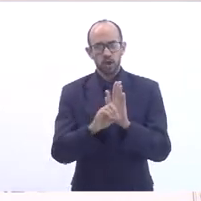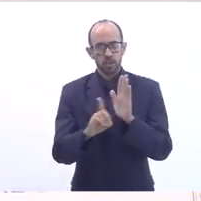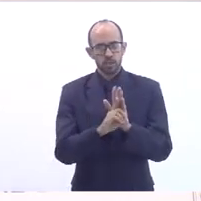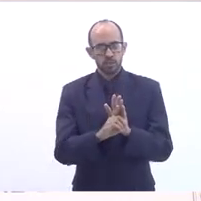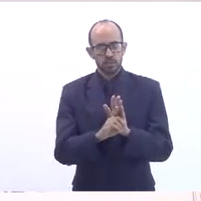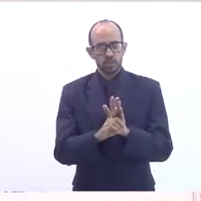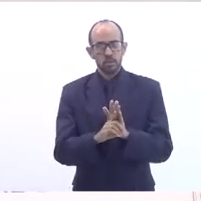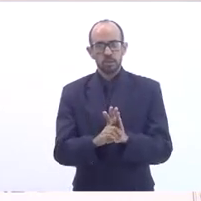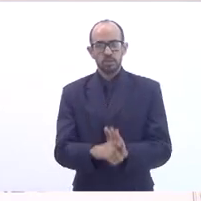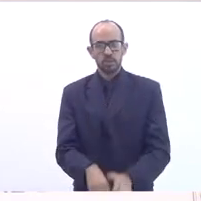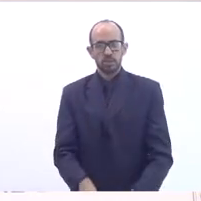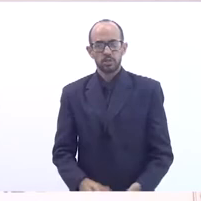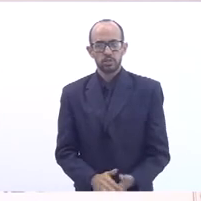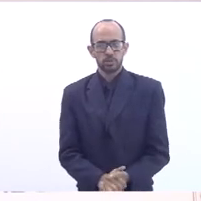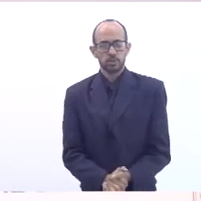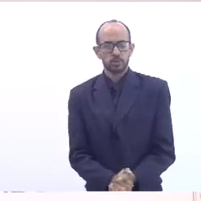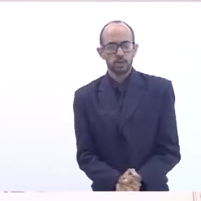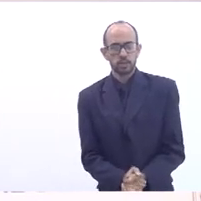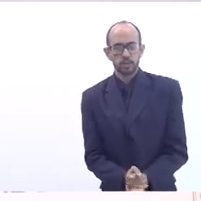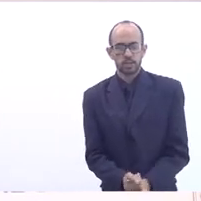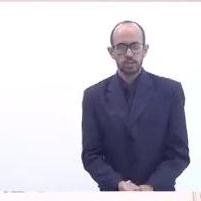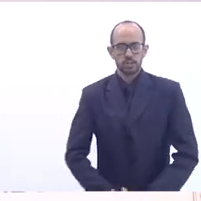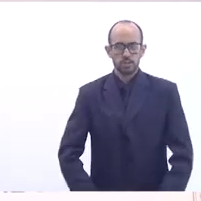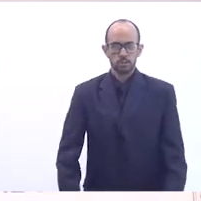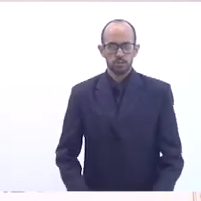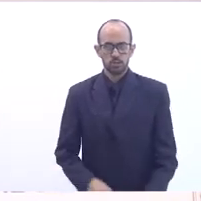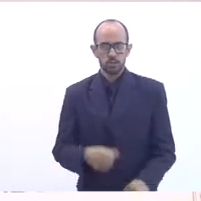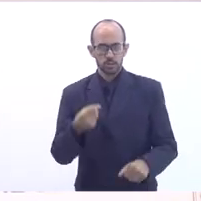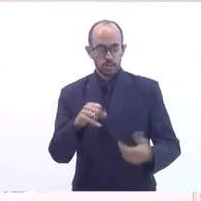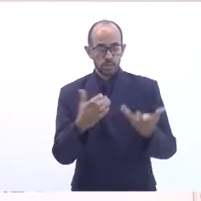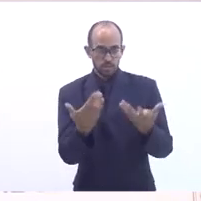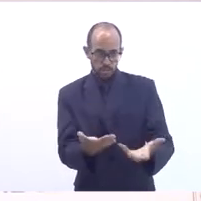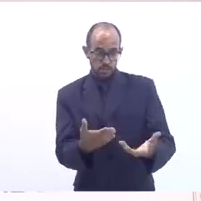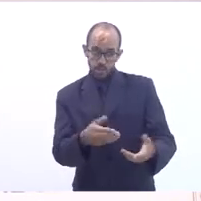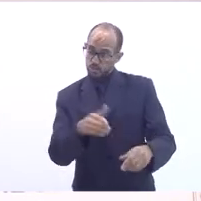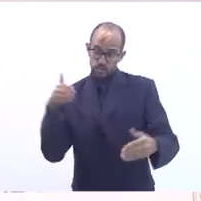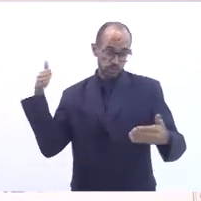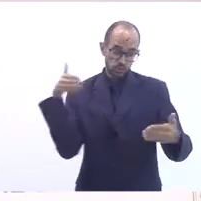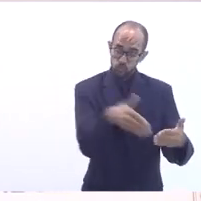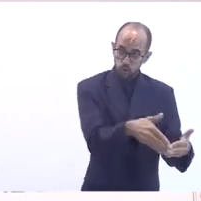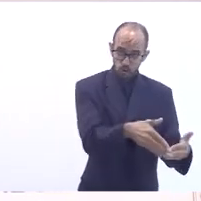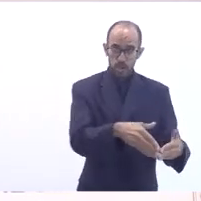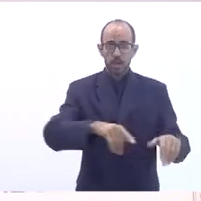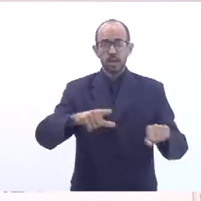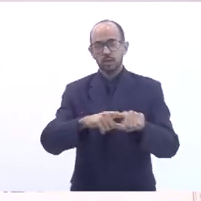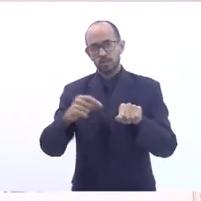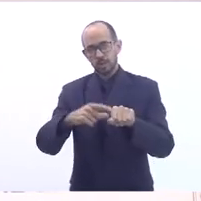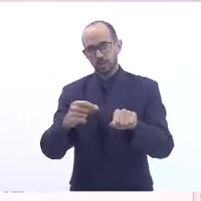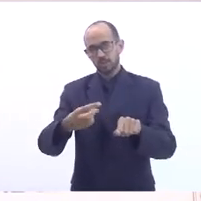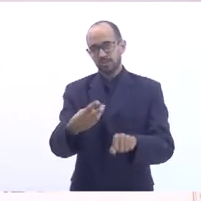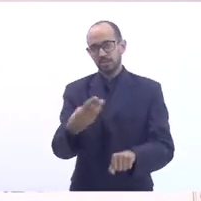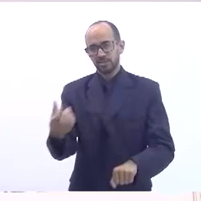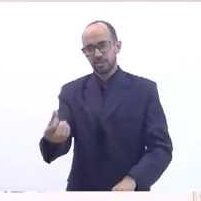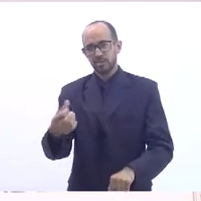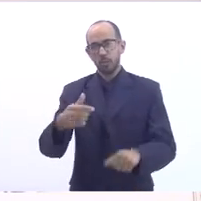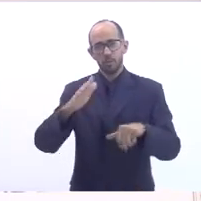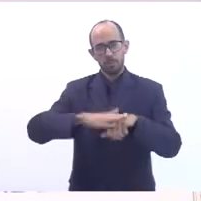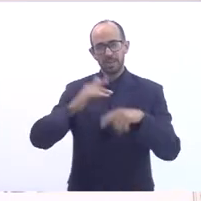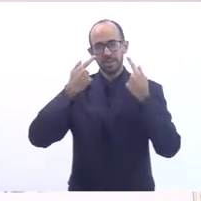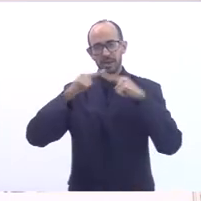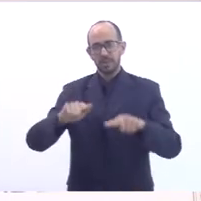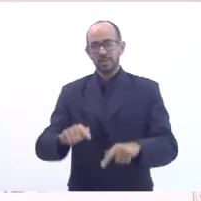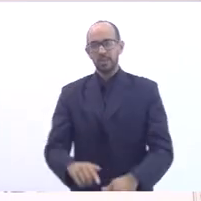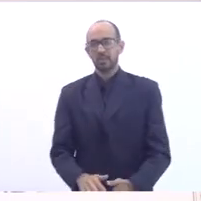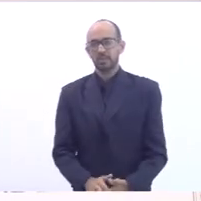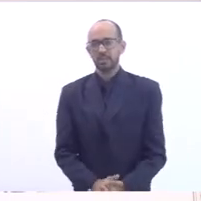se eles quisessem realmente combater eles iriam no artigo 36 que é o crime mais grave da lei de drogas e esse não tem